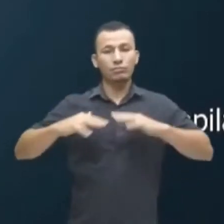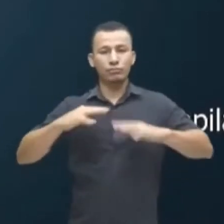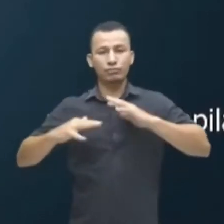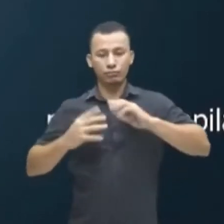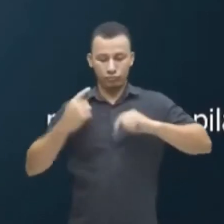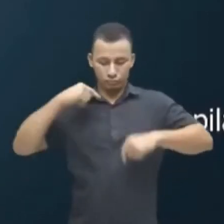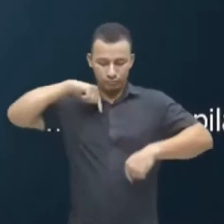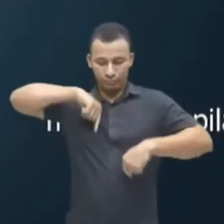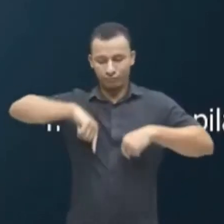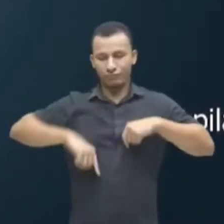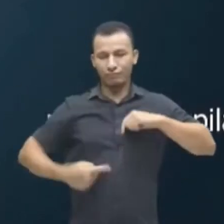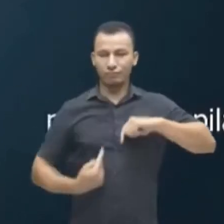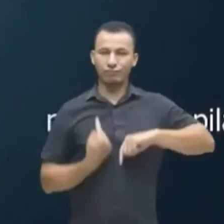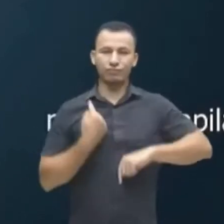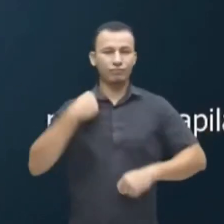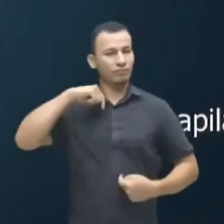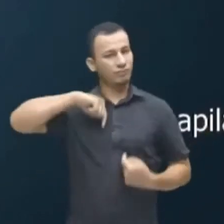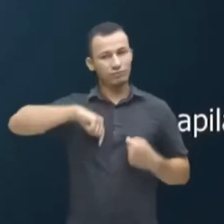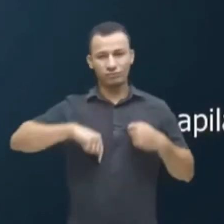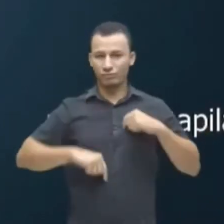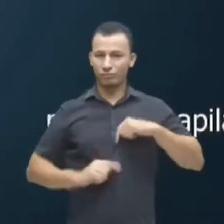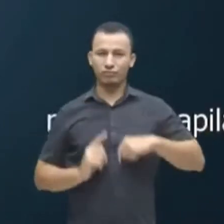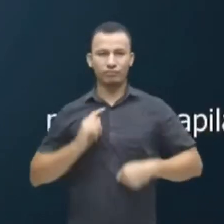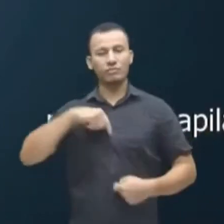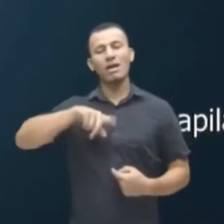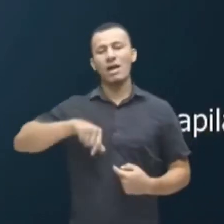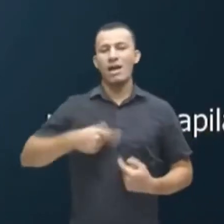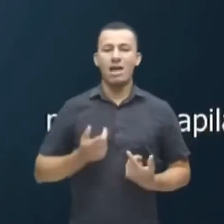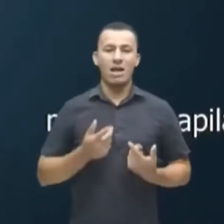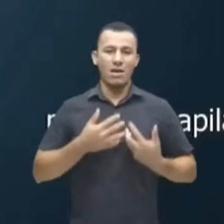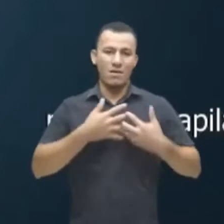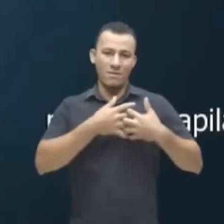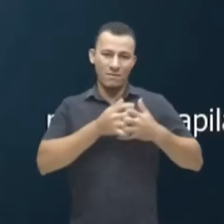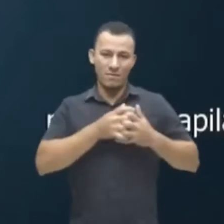o corpo. Esse é o coração.